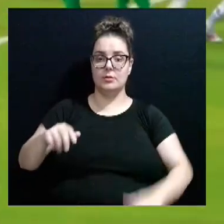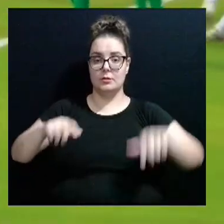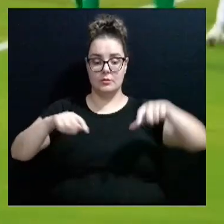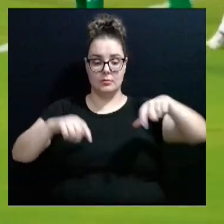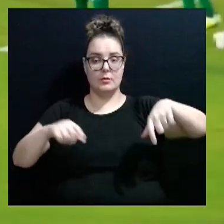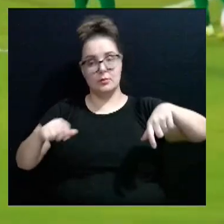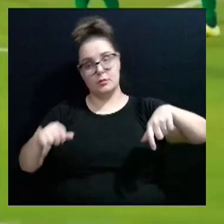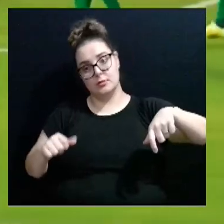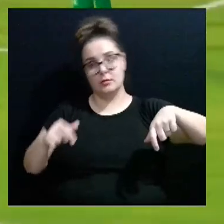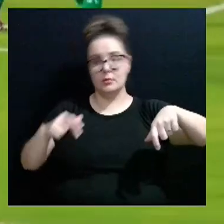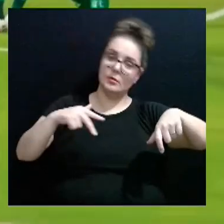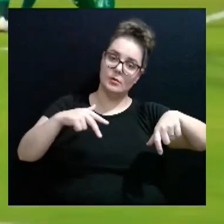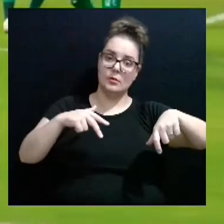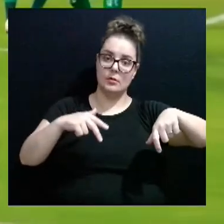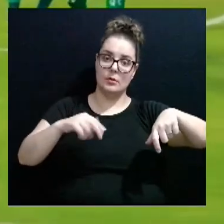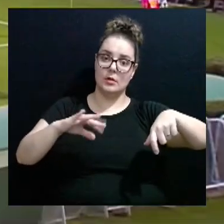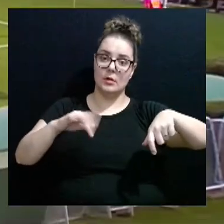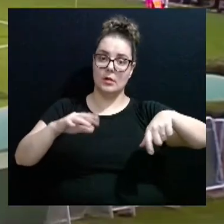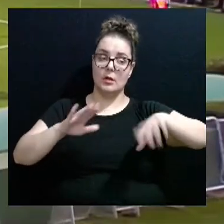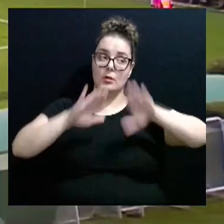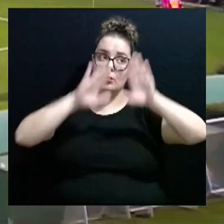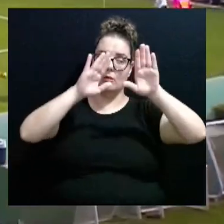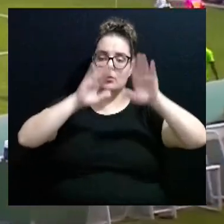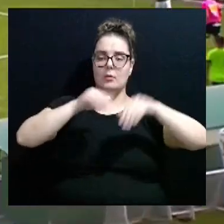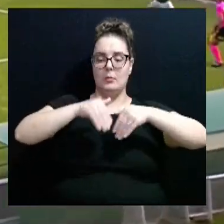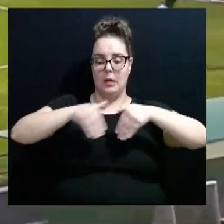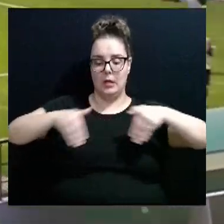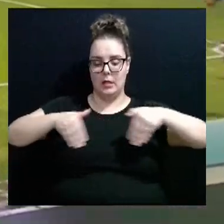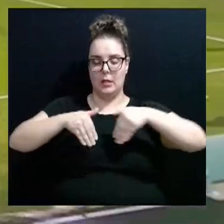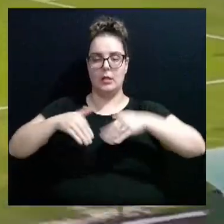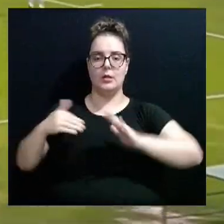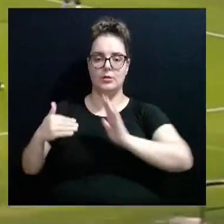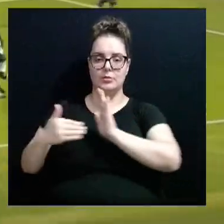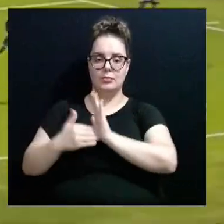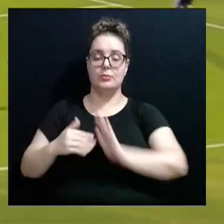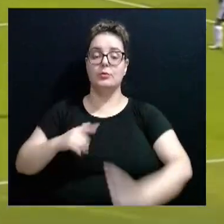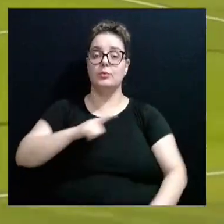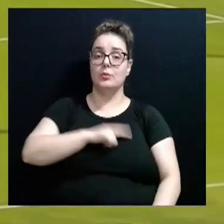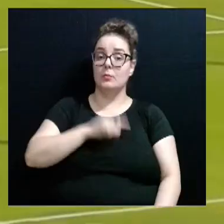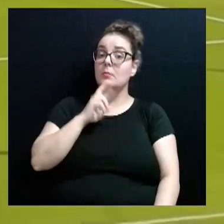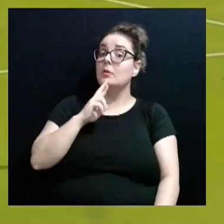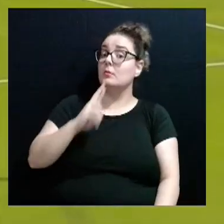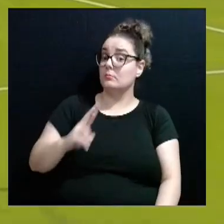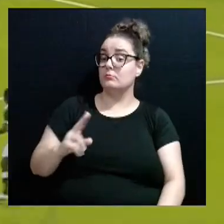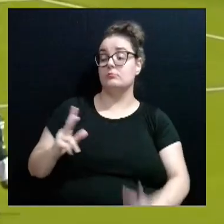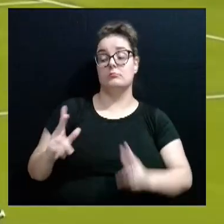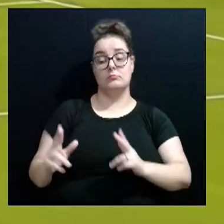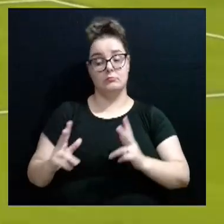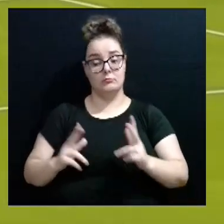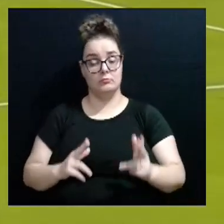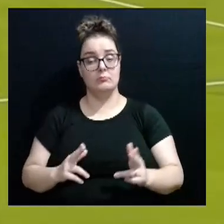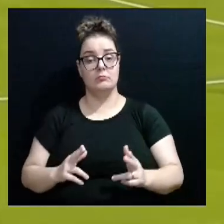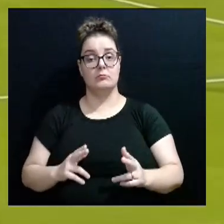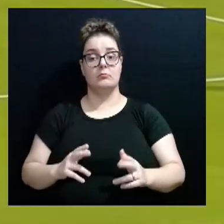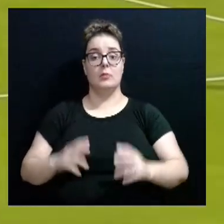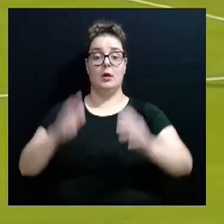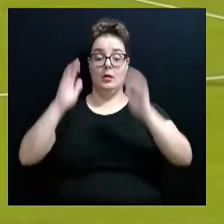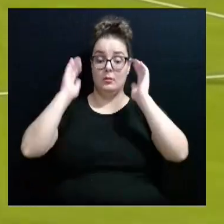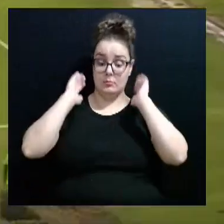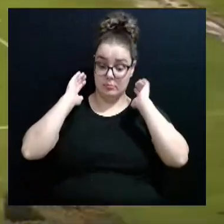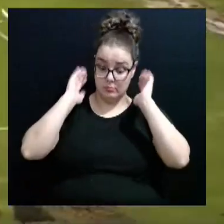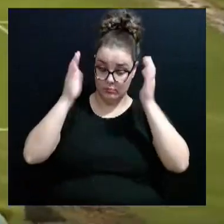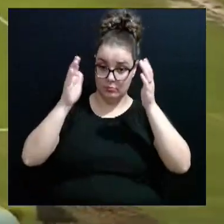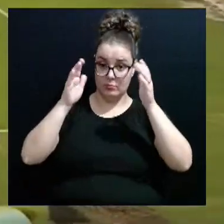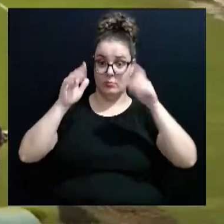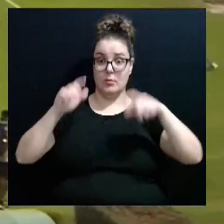França mandou pela linha de fundo. O Guarani respondeu na mesma moeda, cobrança de escanteio, a bola chegou em Mirandinha